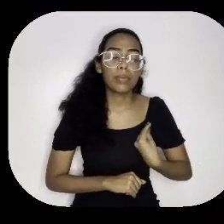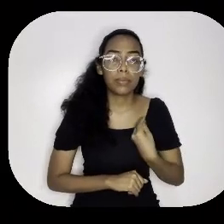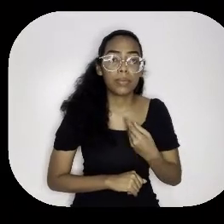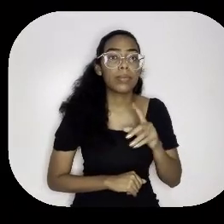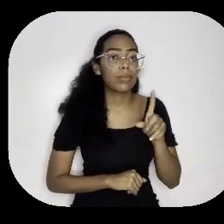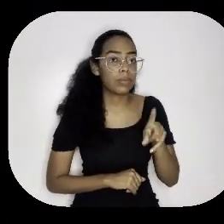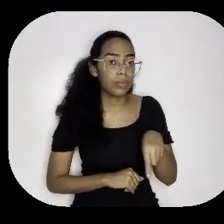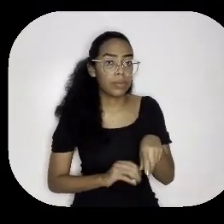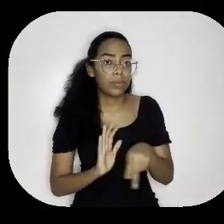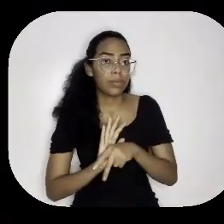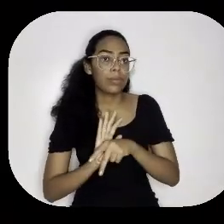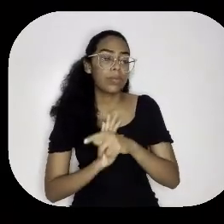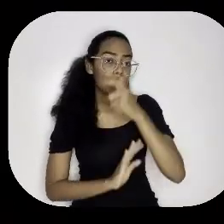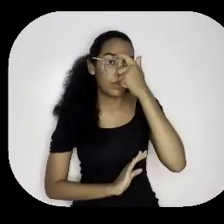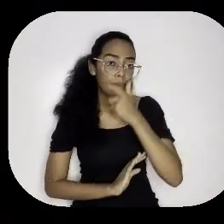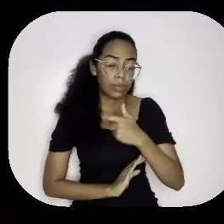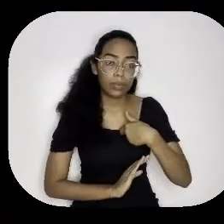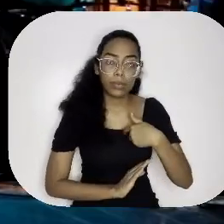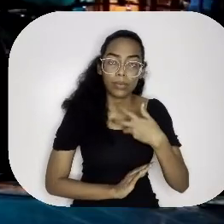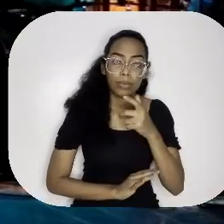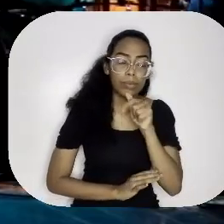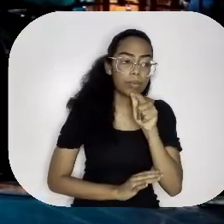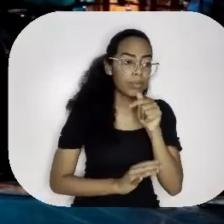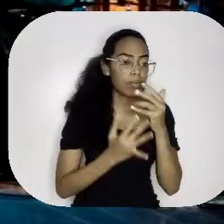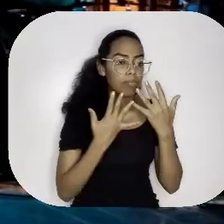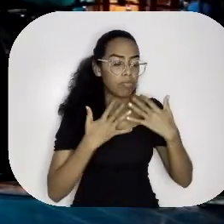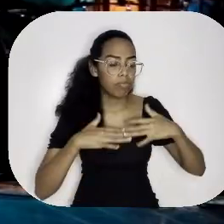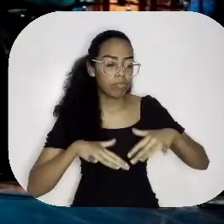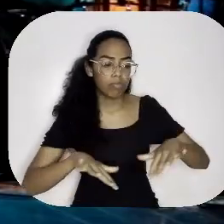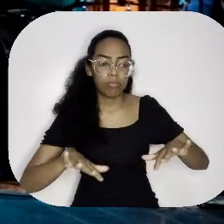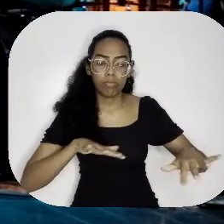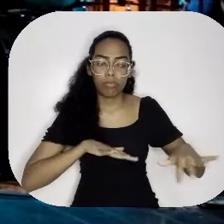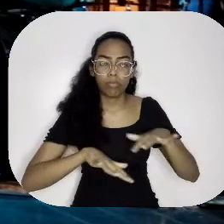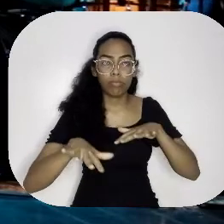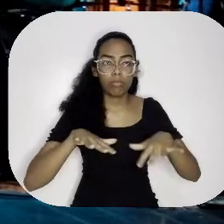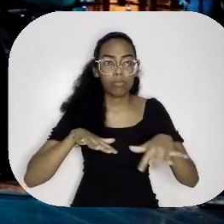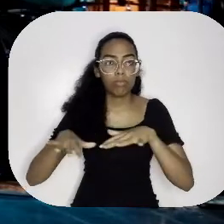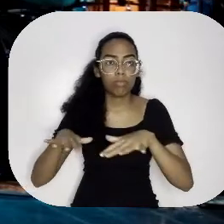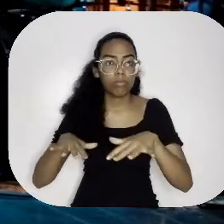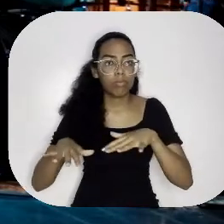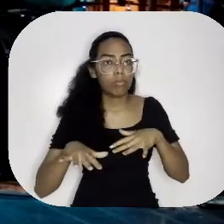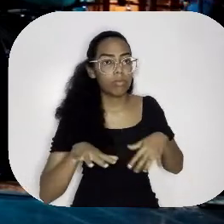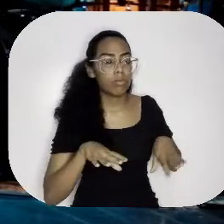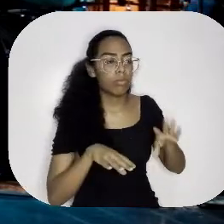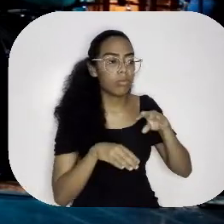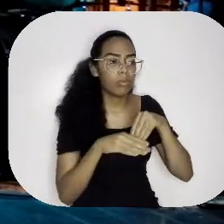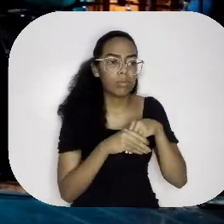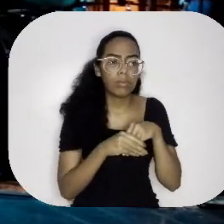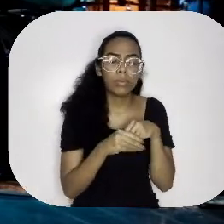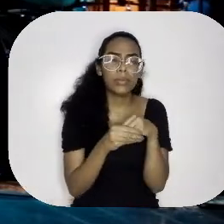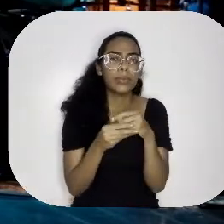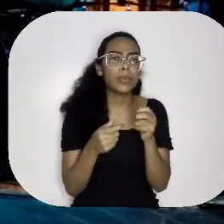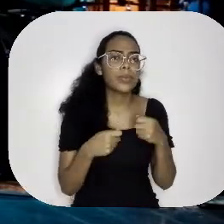Natureza sou eu, a água flui conforme a forma que for. O fogo